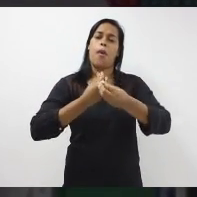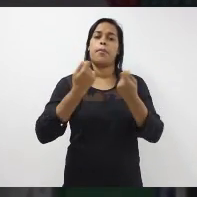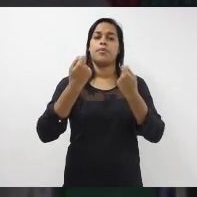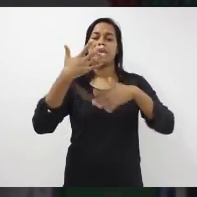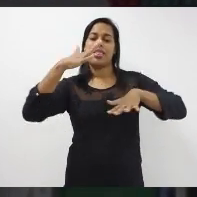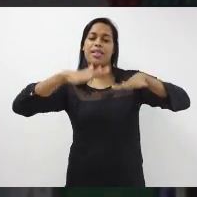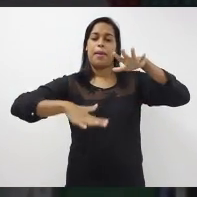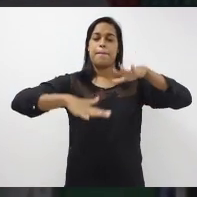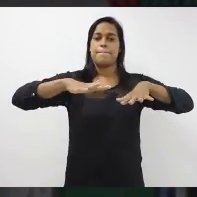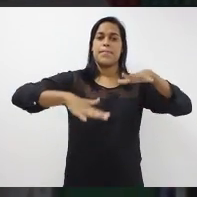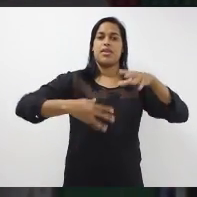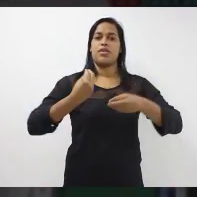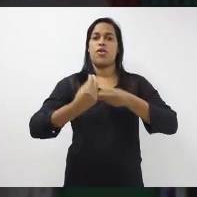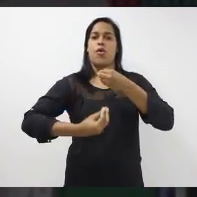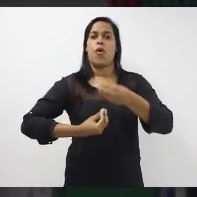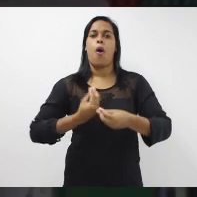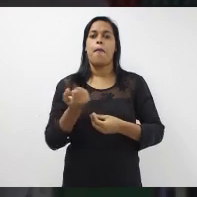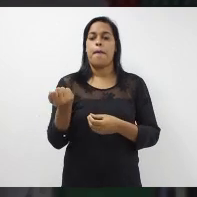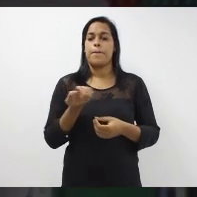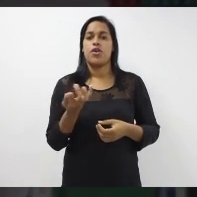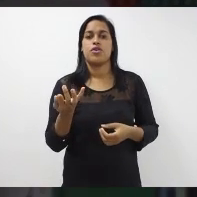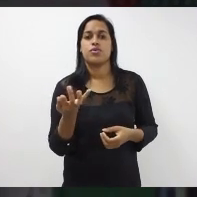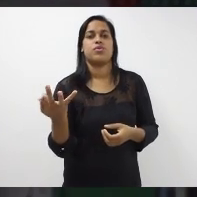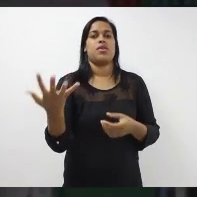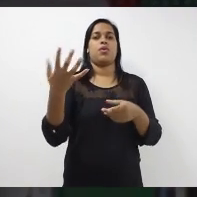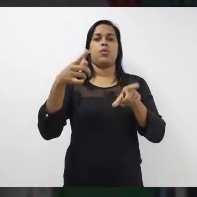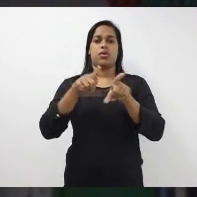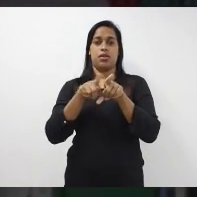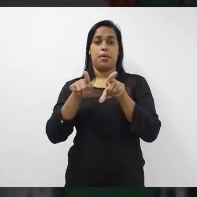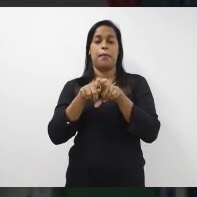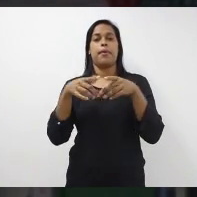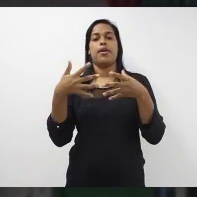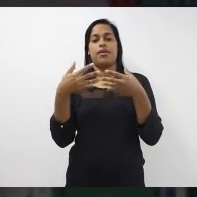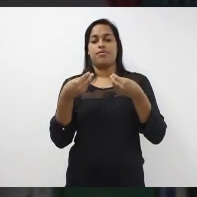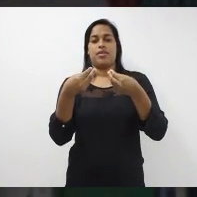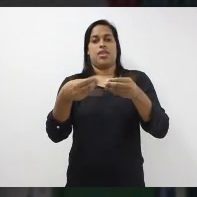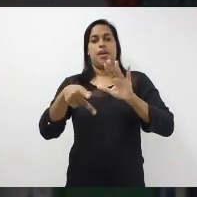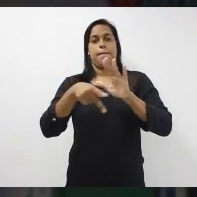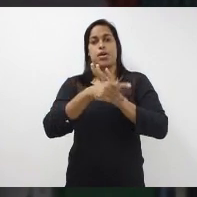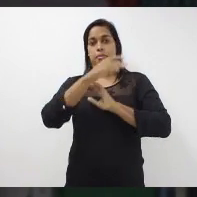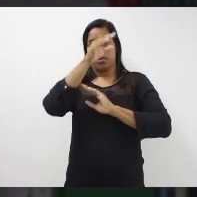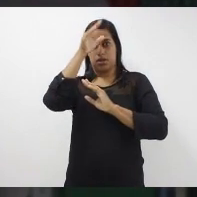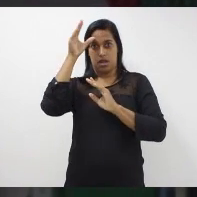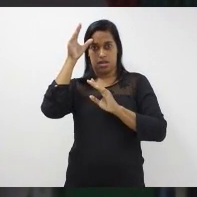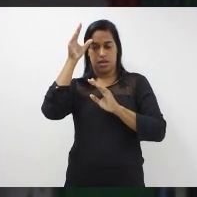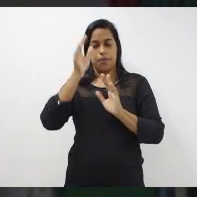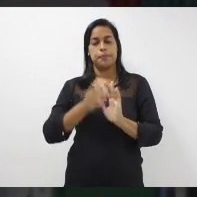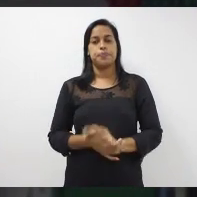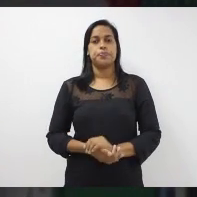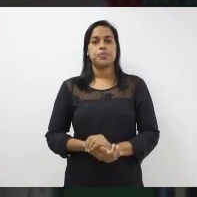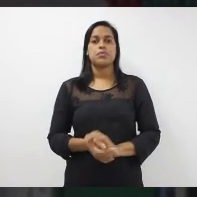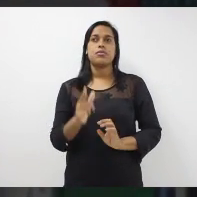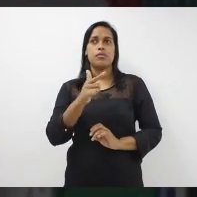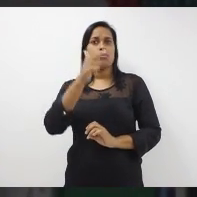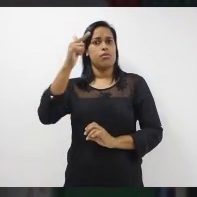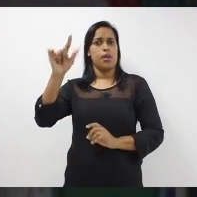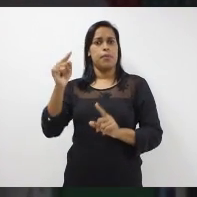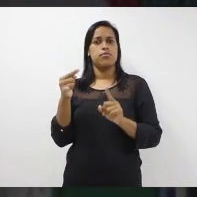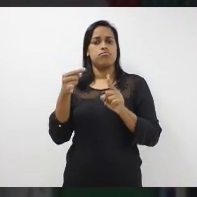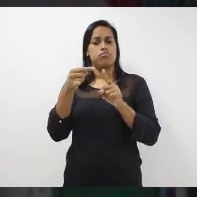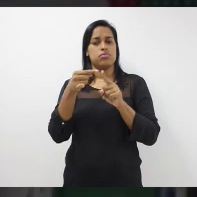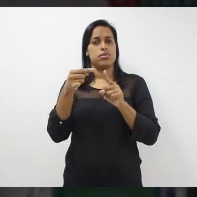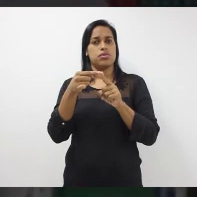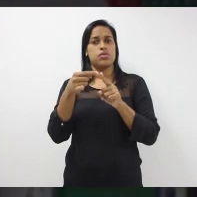aquisição, como inspeção e fretes especiais de entrega. Depois, nós temos o custo de manter